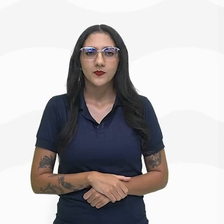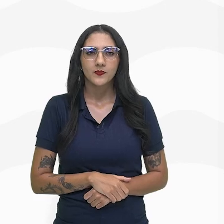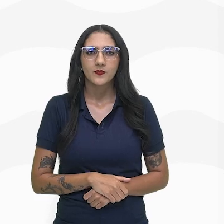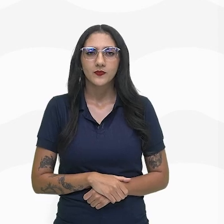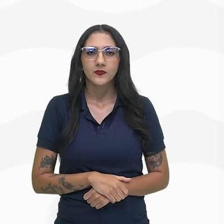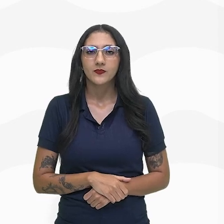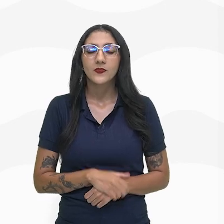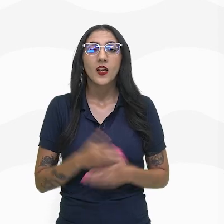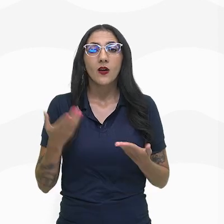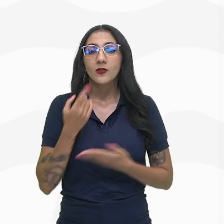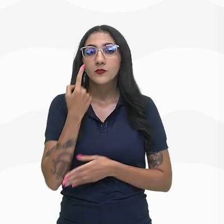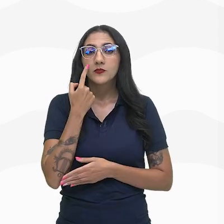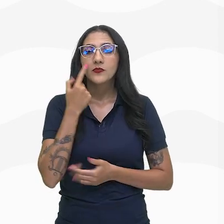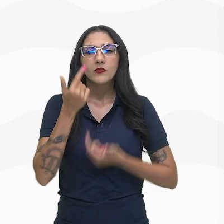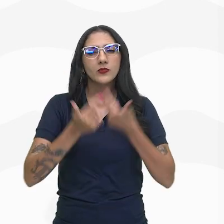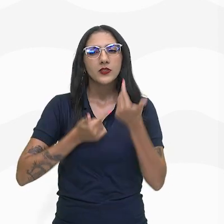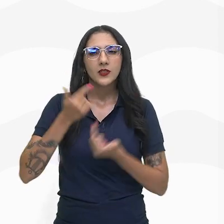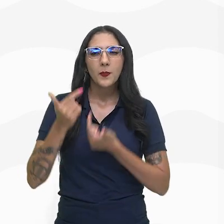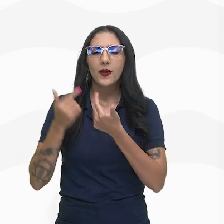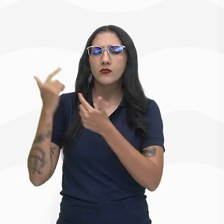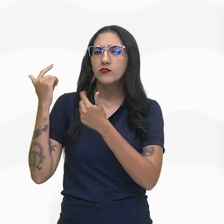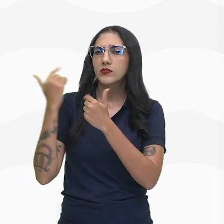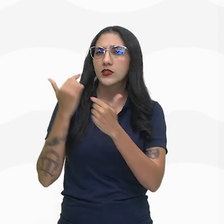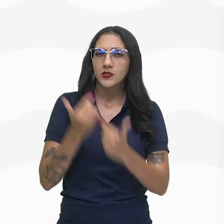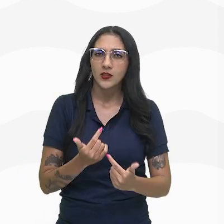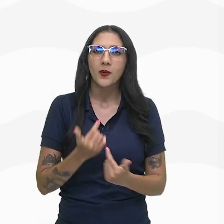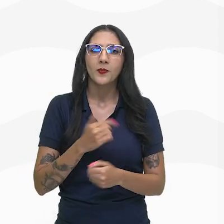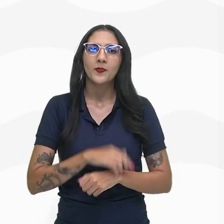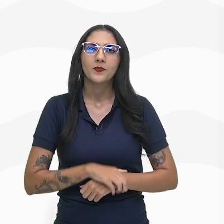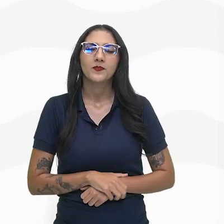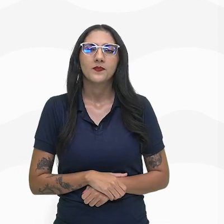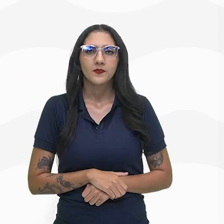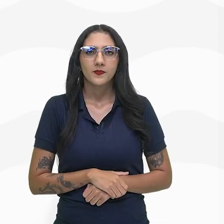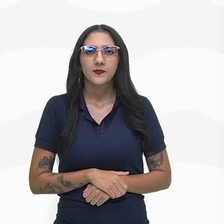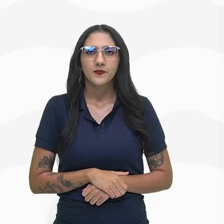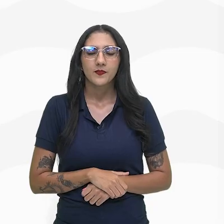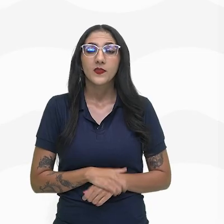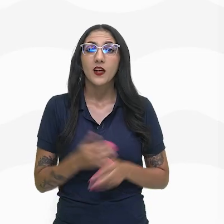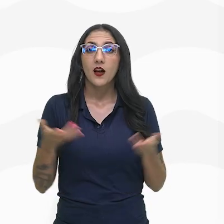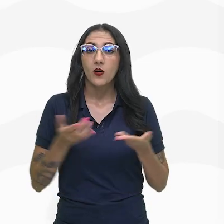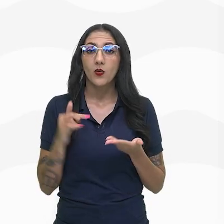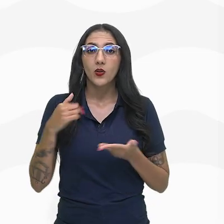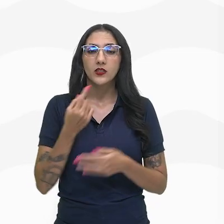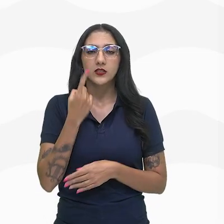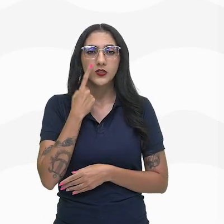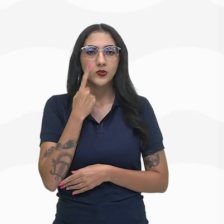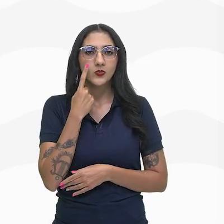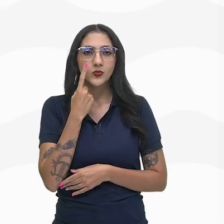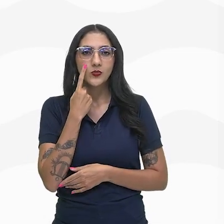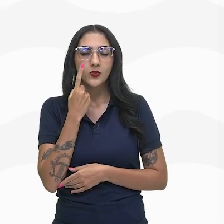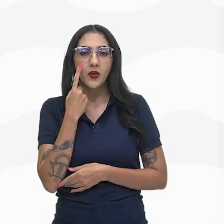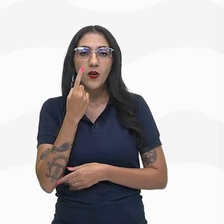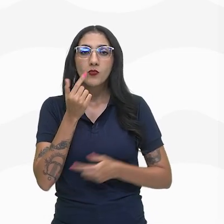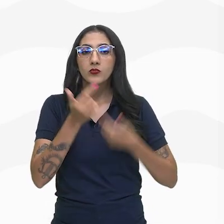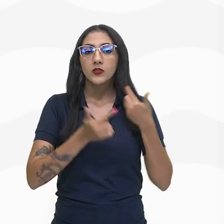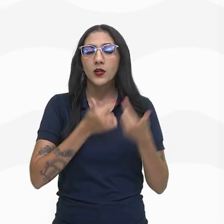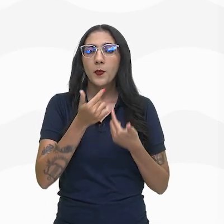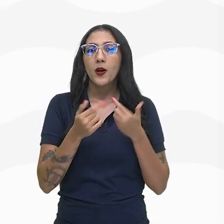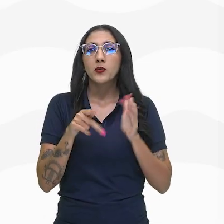de uma ocupação tradicional. Que ocupação é essa, professora Manuela? Agora a gente vai ver a realidade de uma